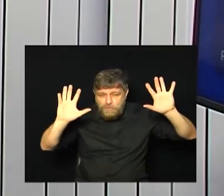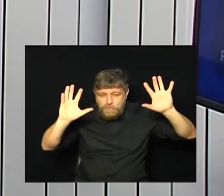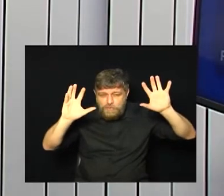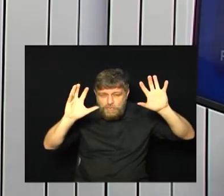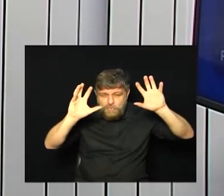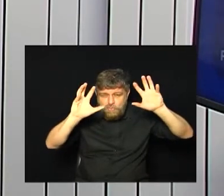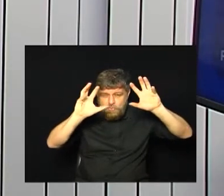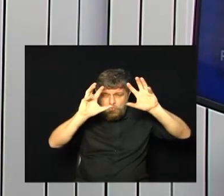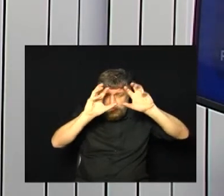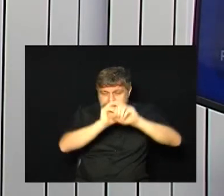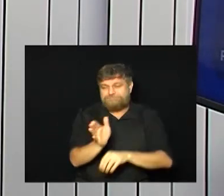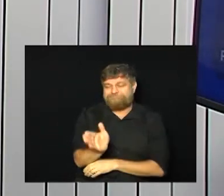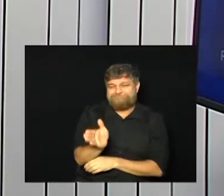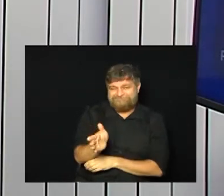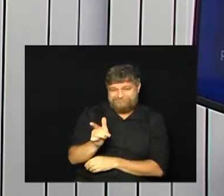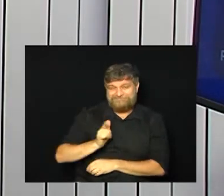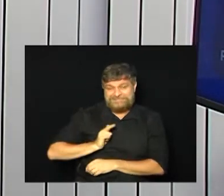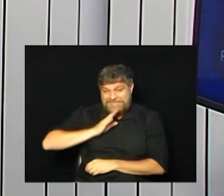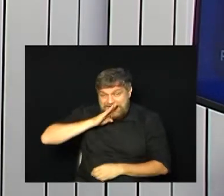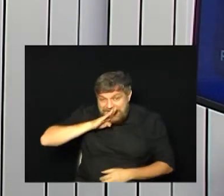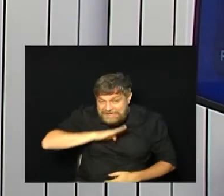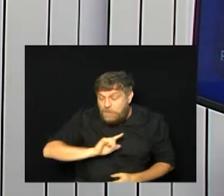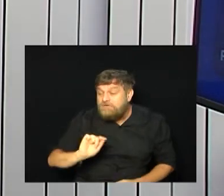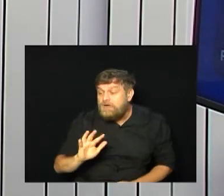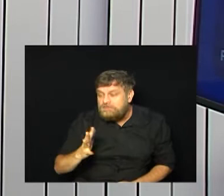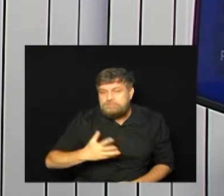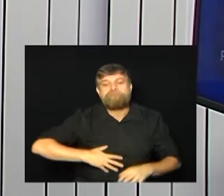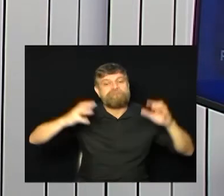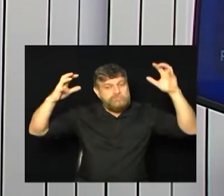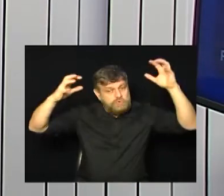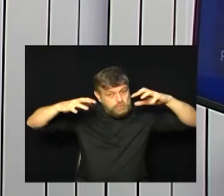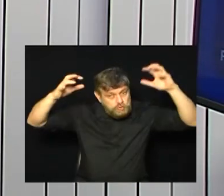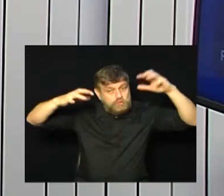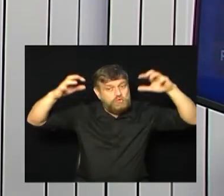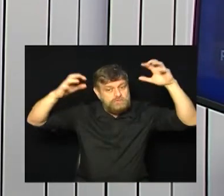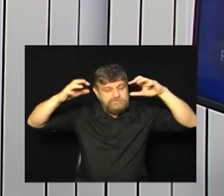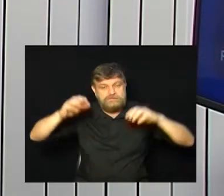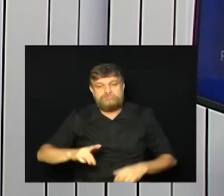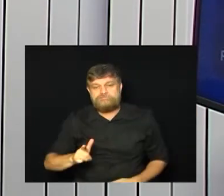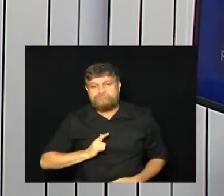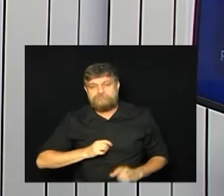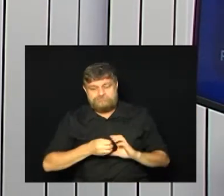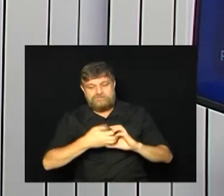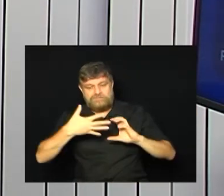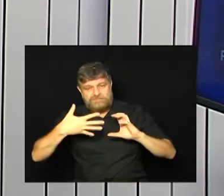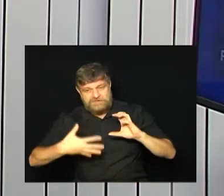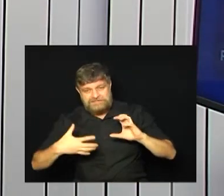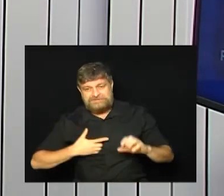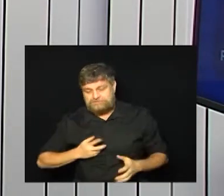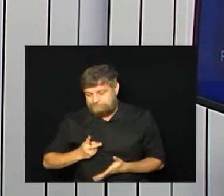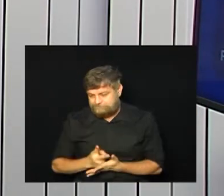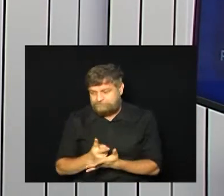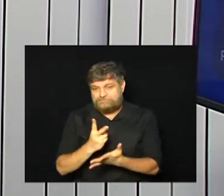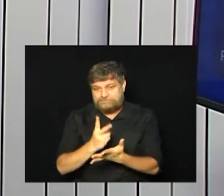conta e agora à tarde, viu? A previsão é de chuva aqui para Campinas, uma característica muito presente